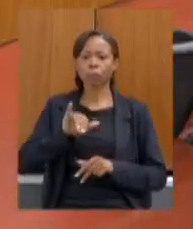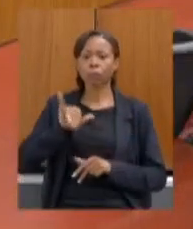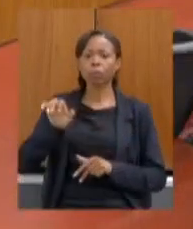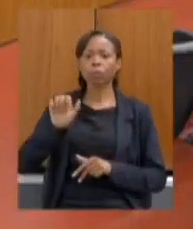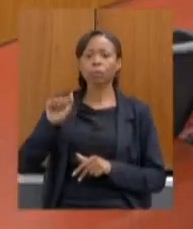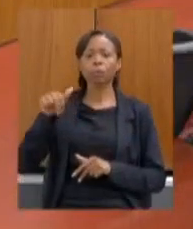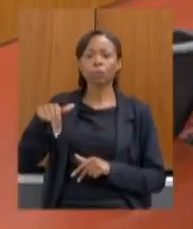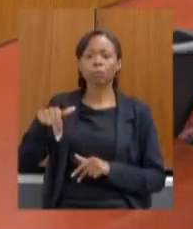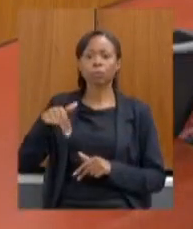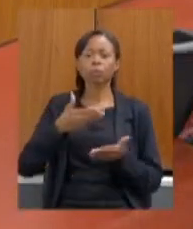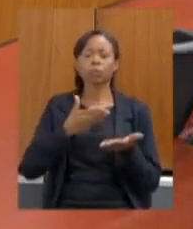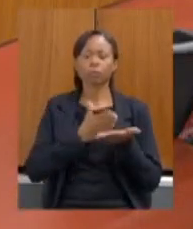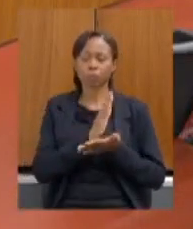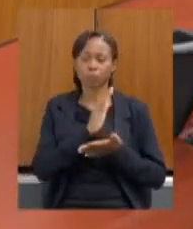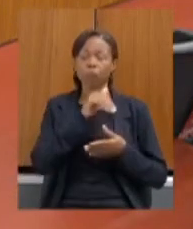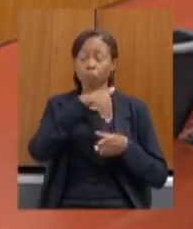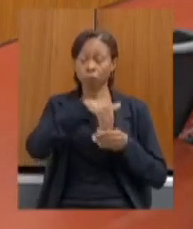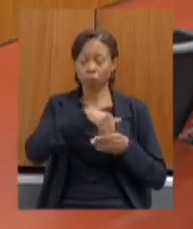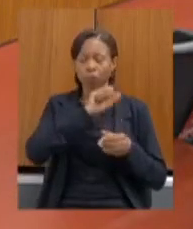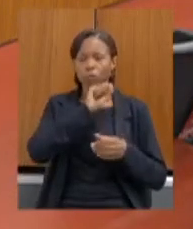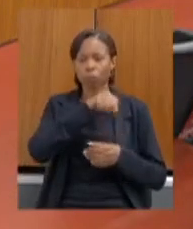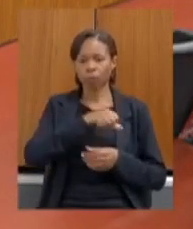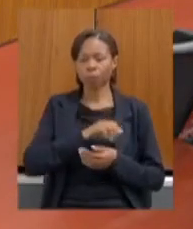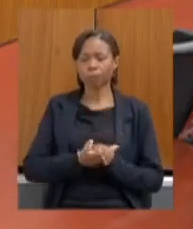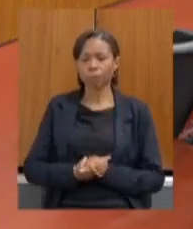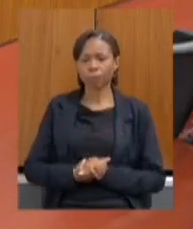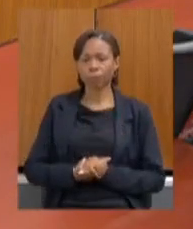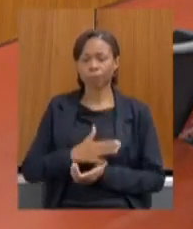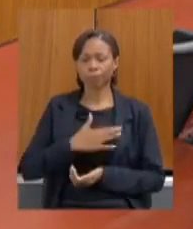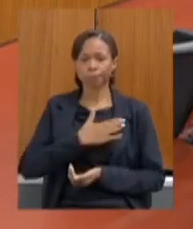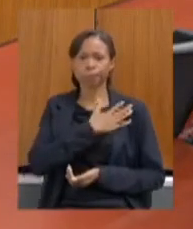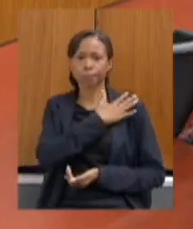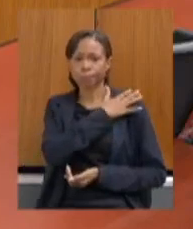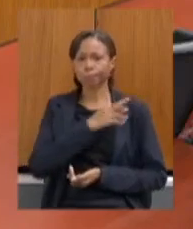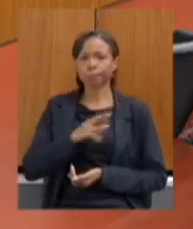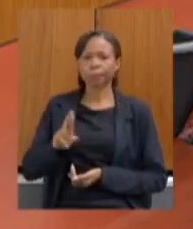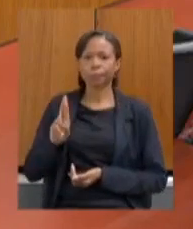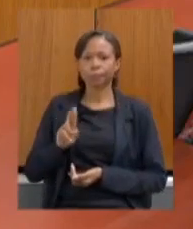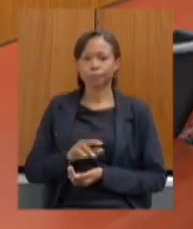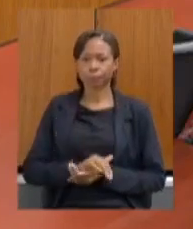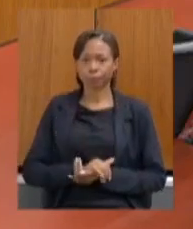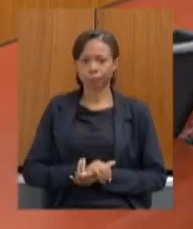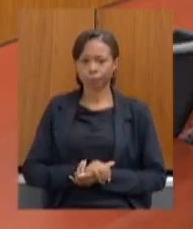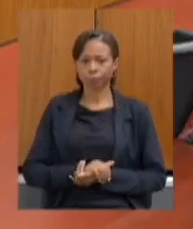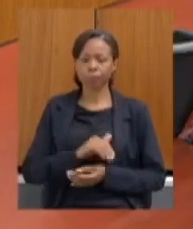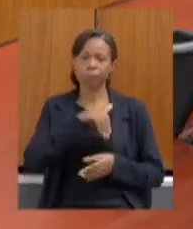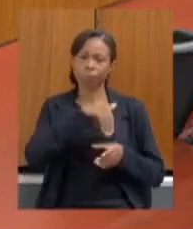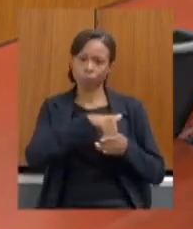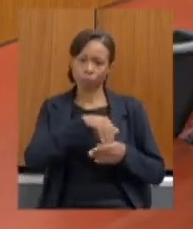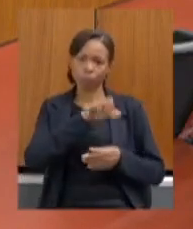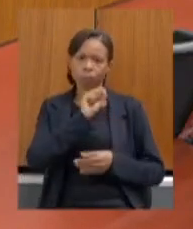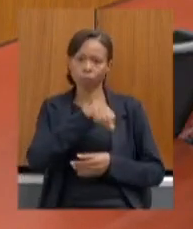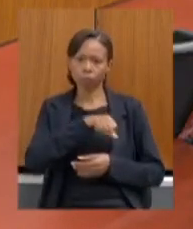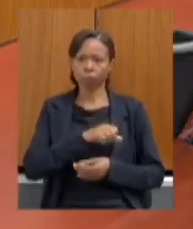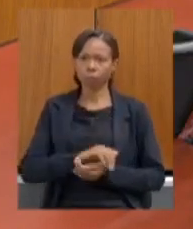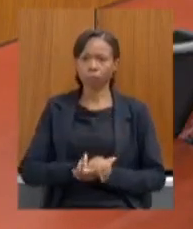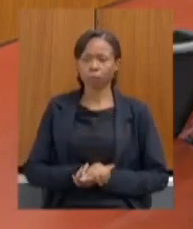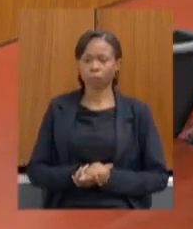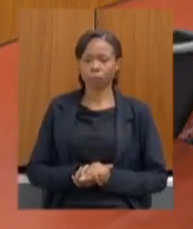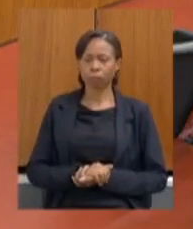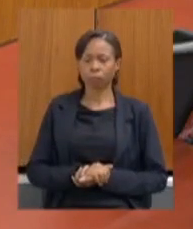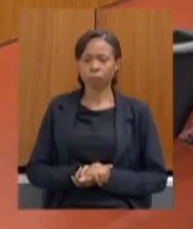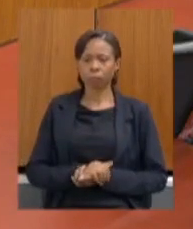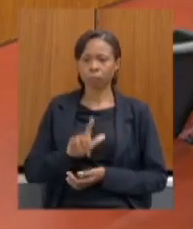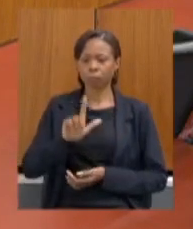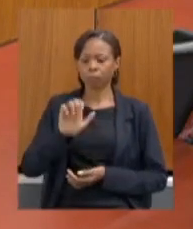Voto sim em todos os requerimentos da deputada. Como voto o deputado Sargento Rodrigues. Voto sim senhora presidente. Como voto